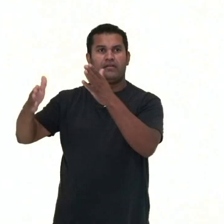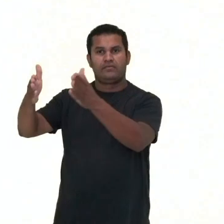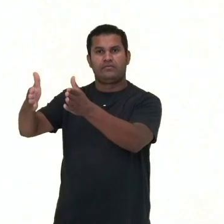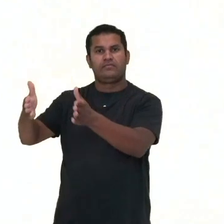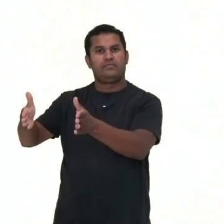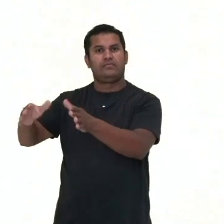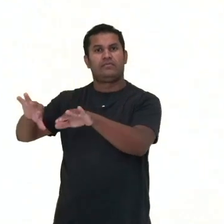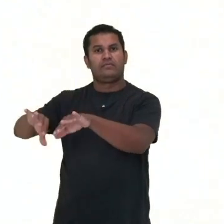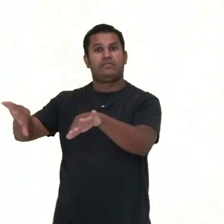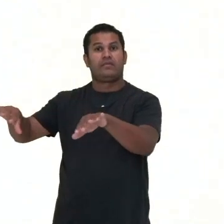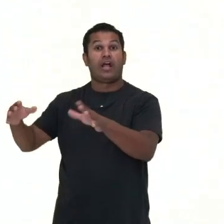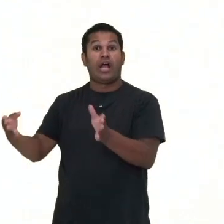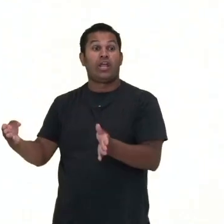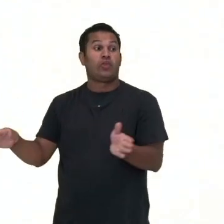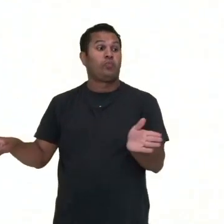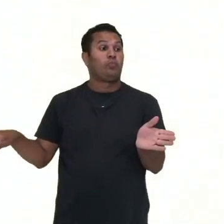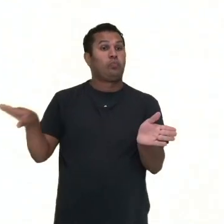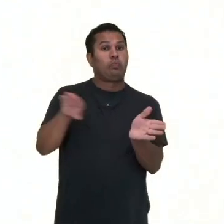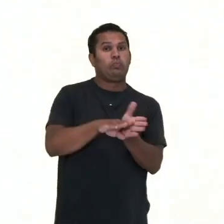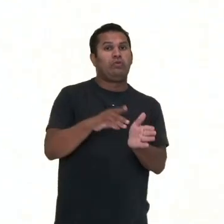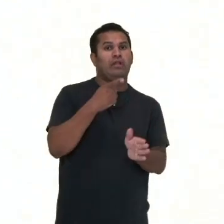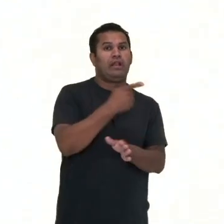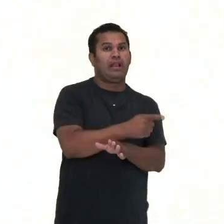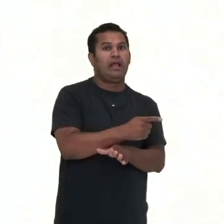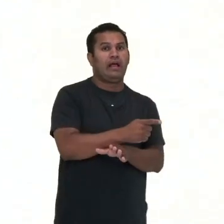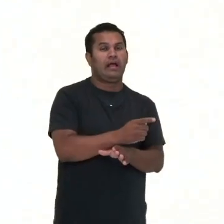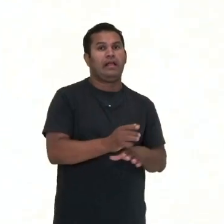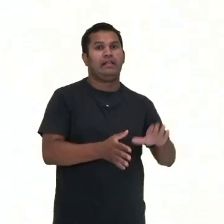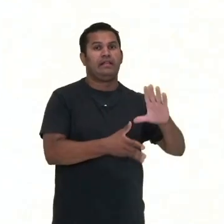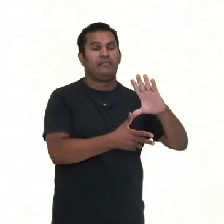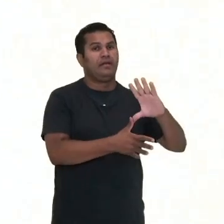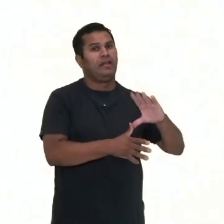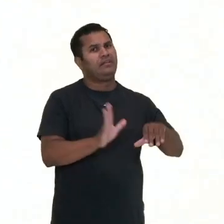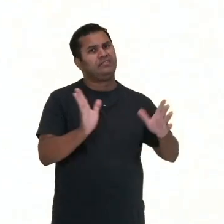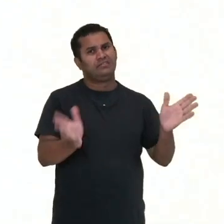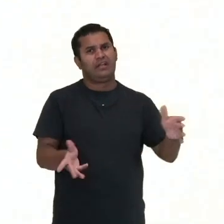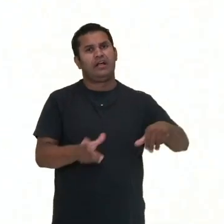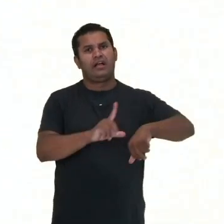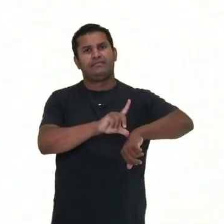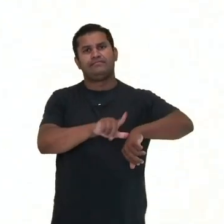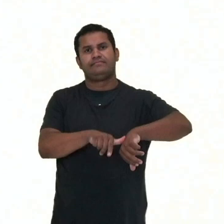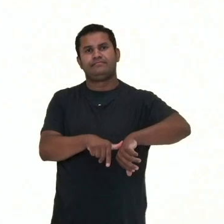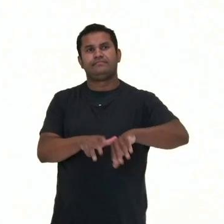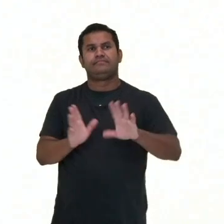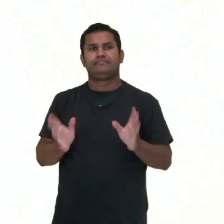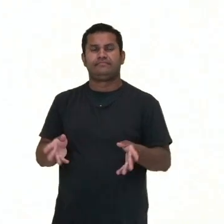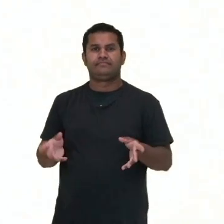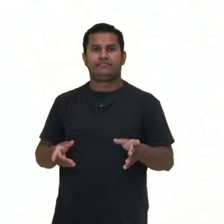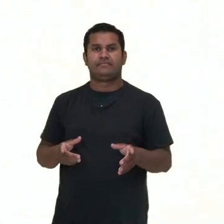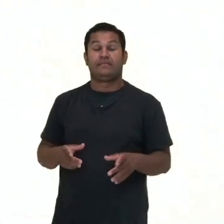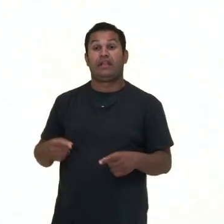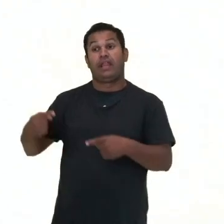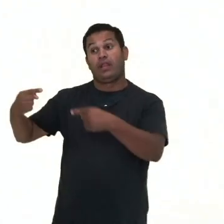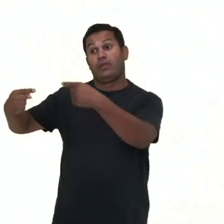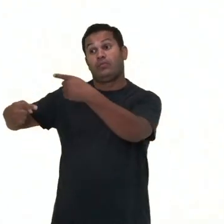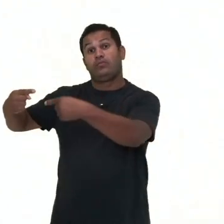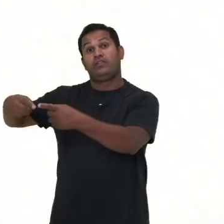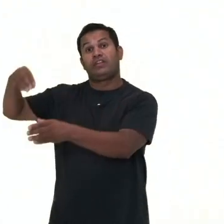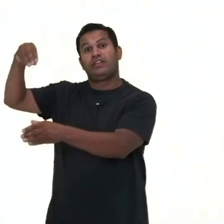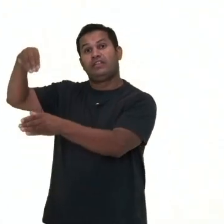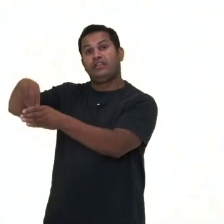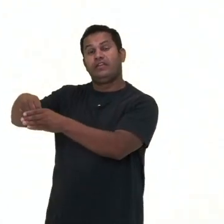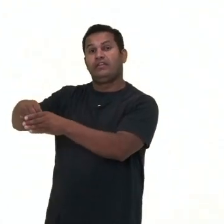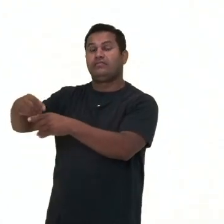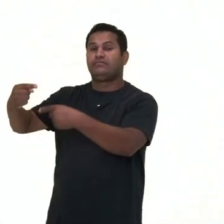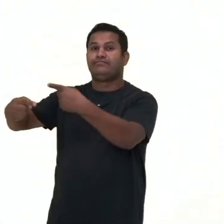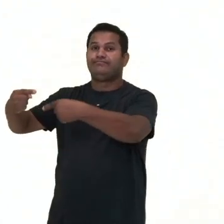chegaram atrasados na expansão das fronteiras marítimas. Vários fatores contribuíram para isso, política instável, centralização da monarquia,